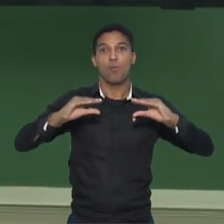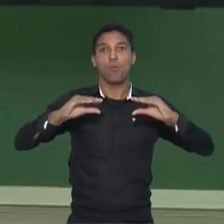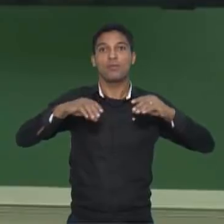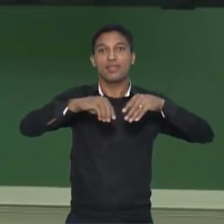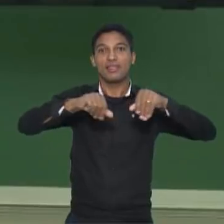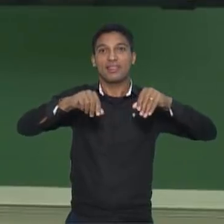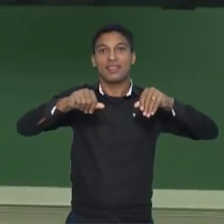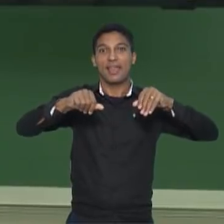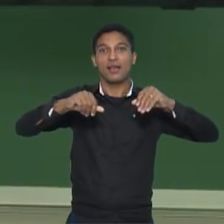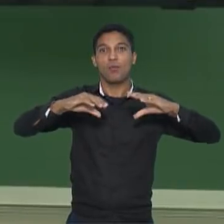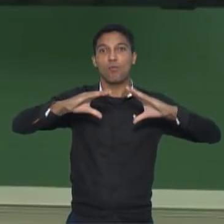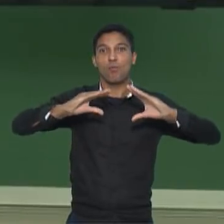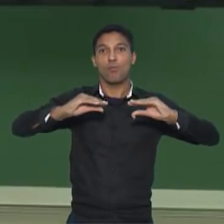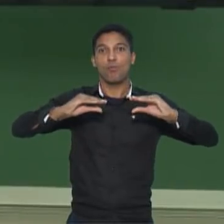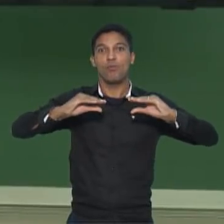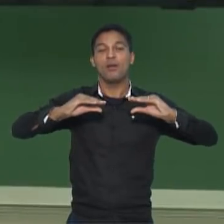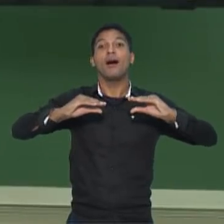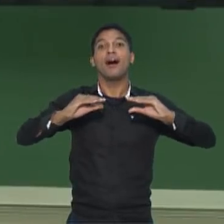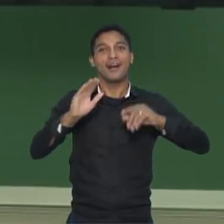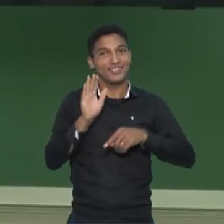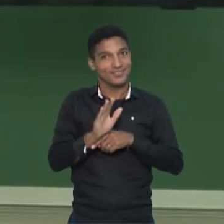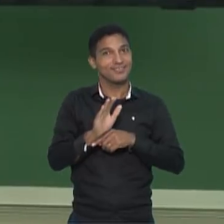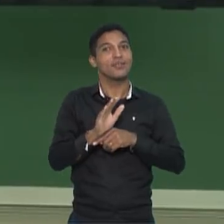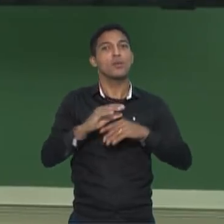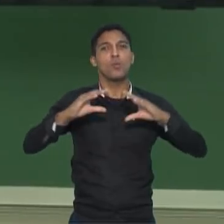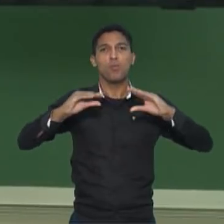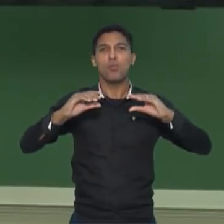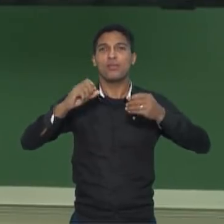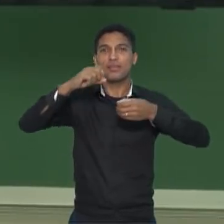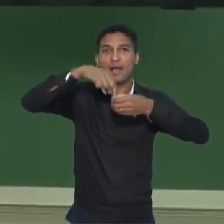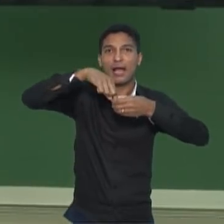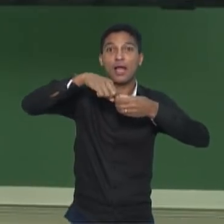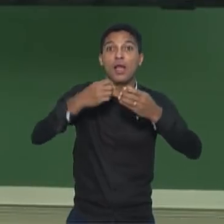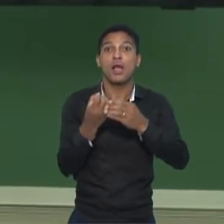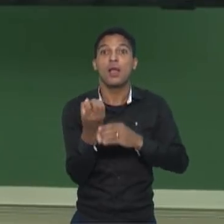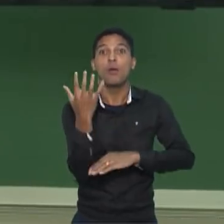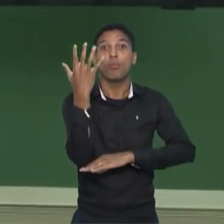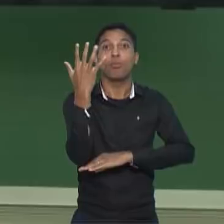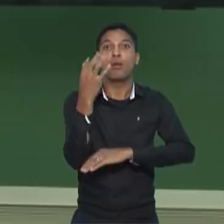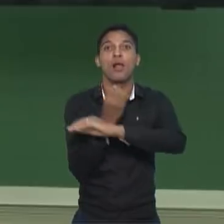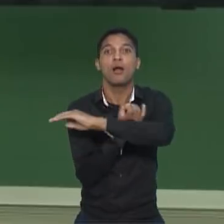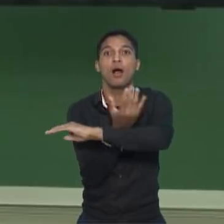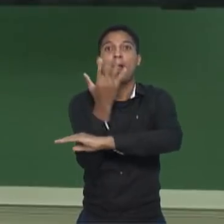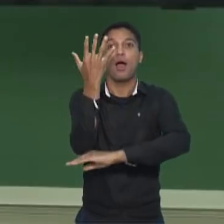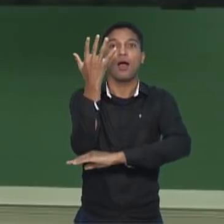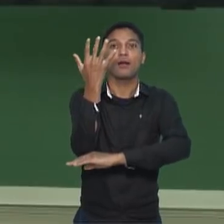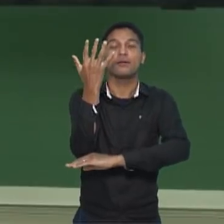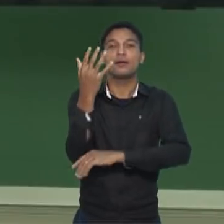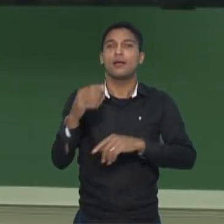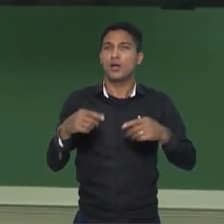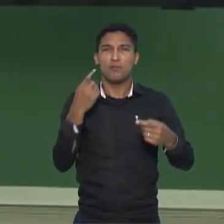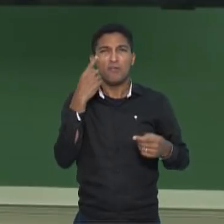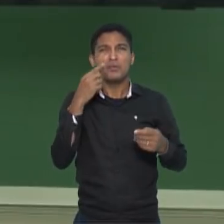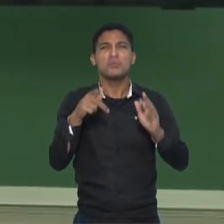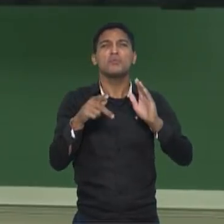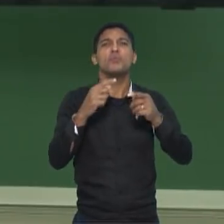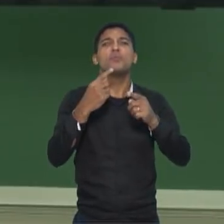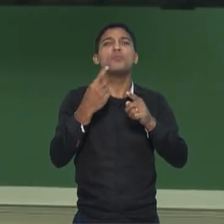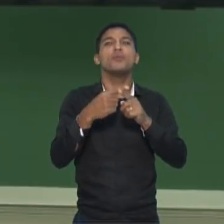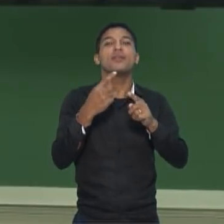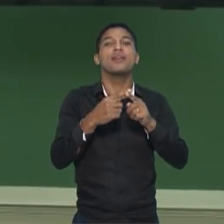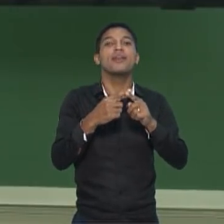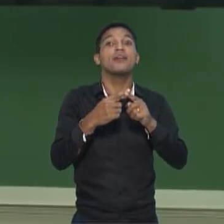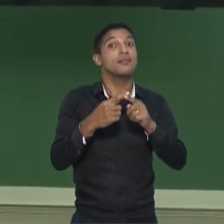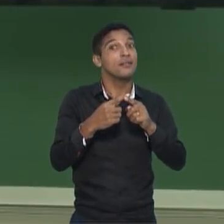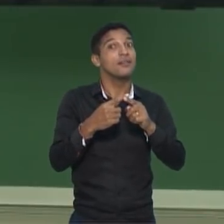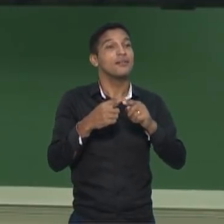letra A B e a D estão erradas em relação à matéria orgânica. Repare que na letra A diz que é